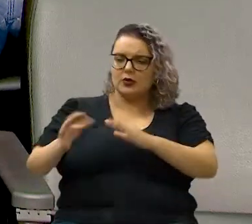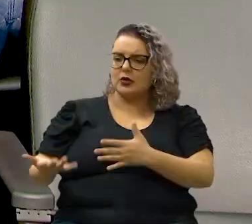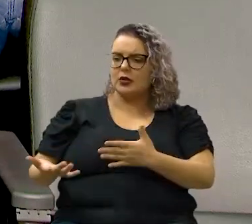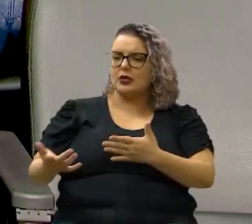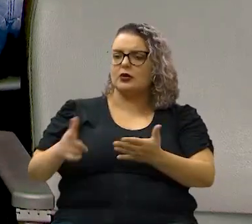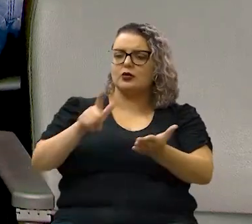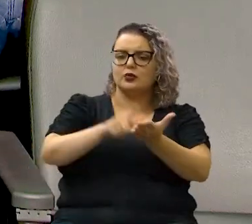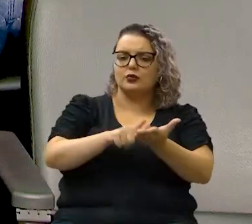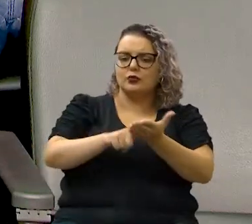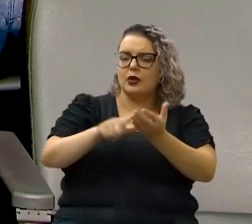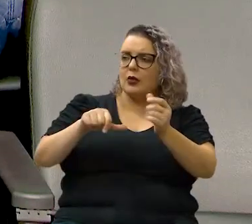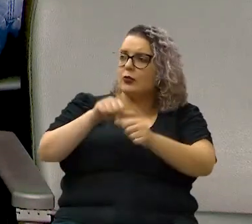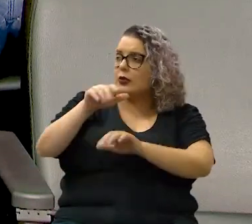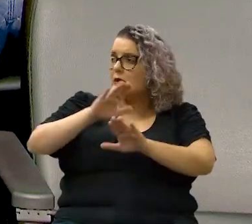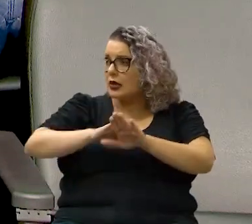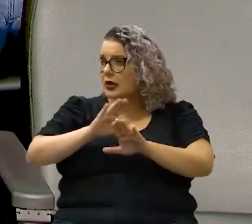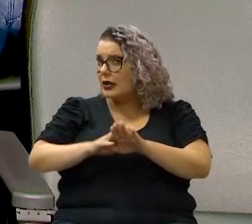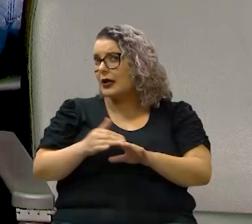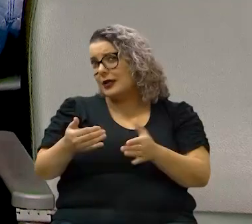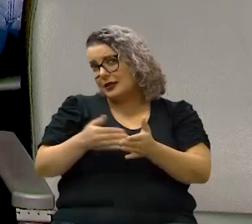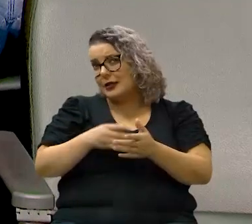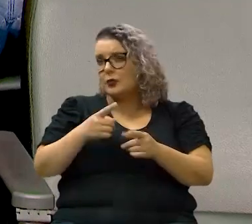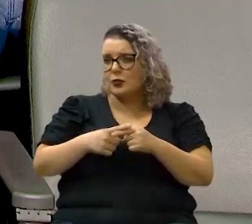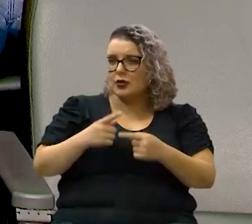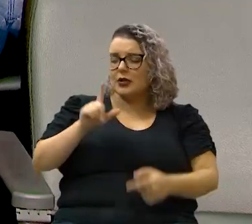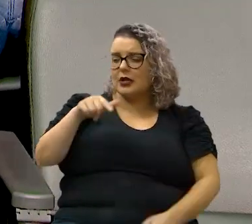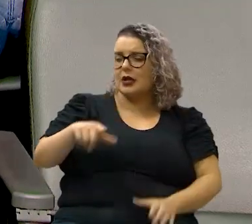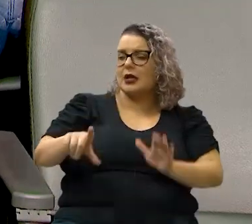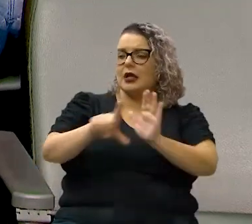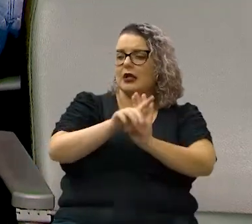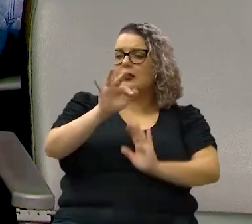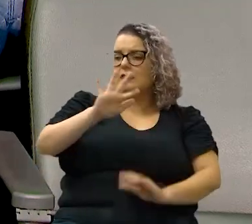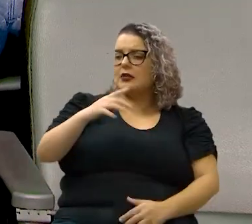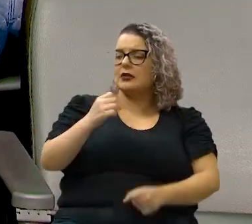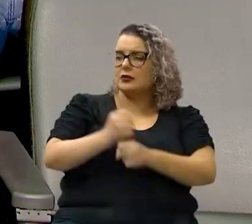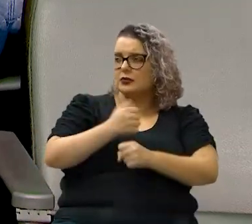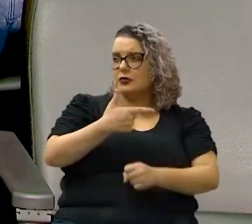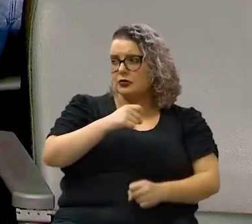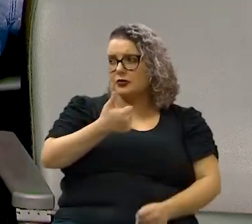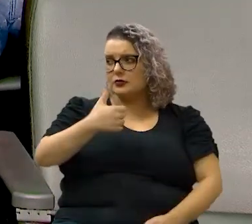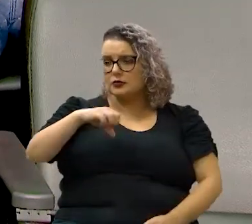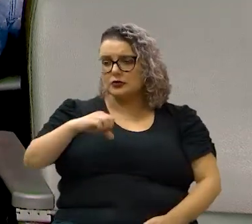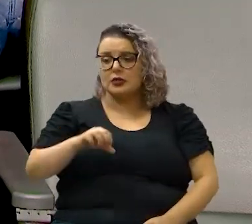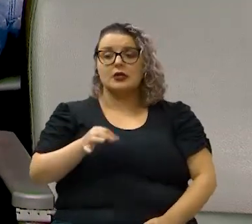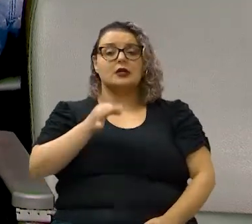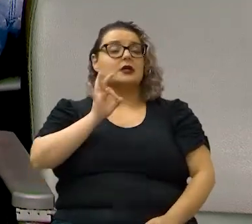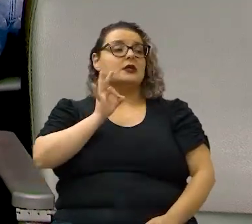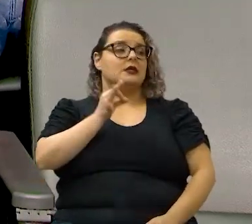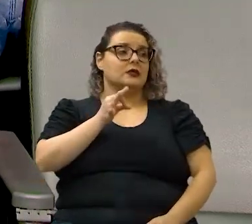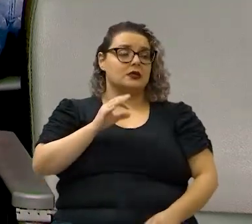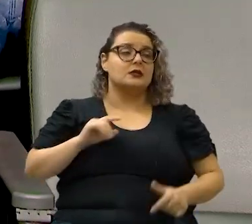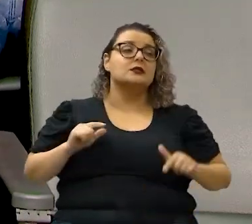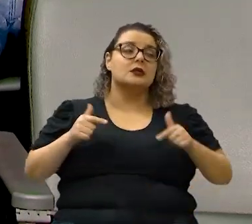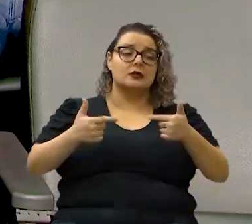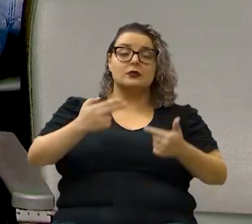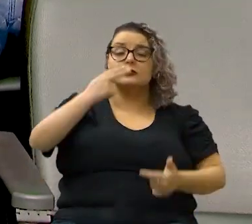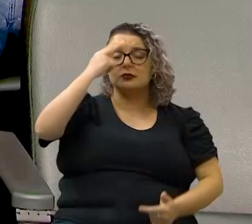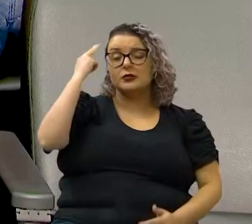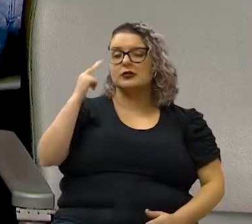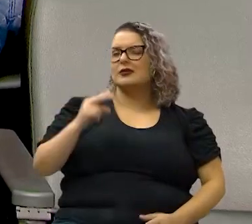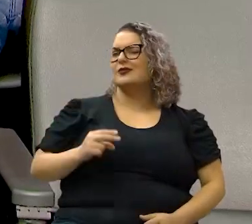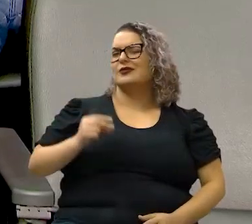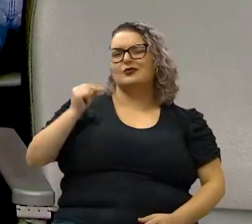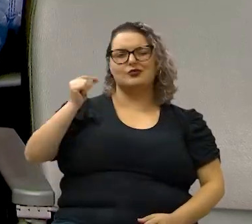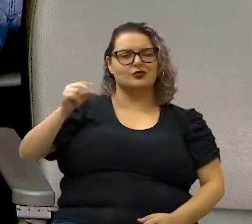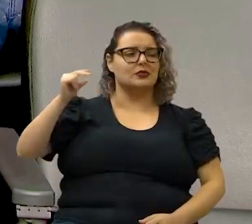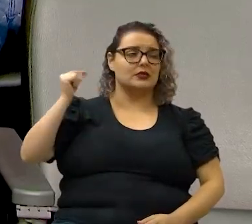tornar realidade aqui no município, até porque já é lei federal desde 2019, né? Exatamente. Olha, essa luta, Gabriel, a gente